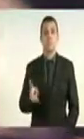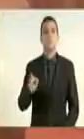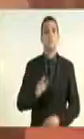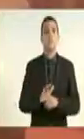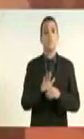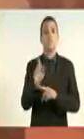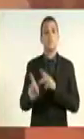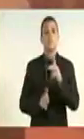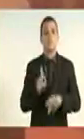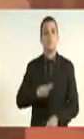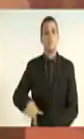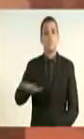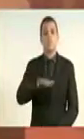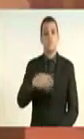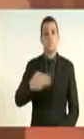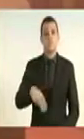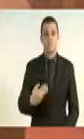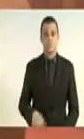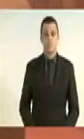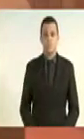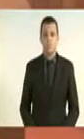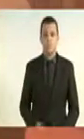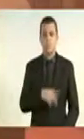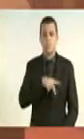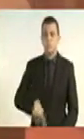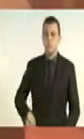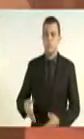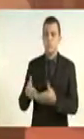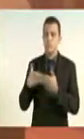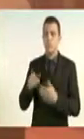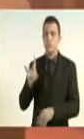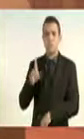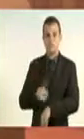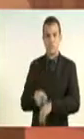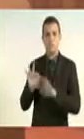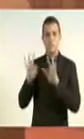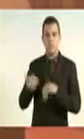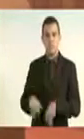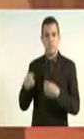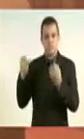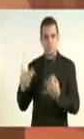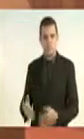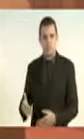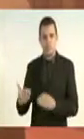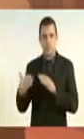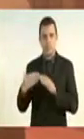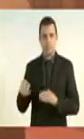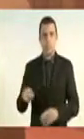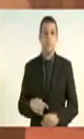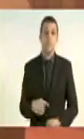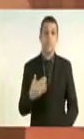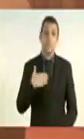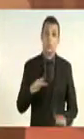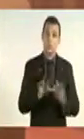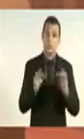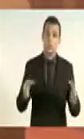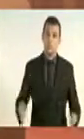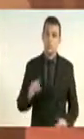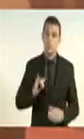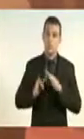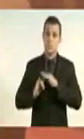Excelência. Presidente, eu peço que me conceda só mais um tempo para que eu possa finalizar a parte. E eu tenho a humildade, deputado Max Barros, de